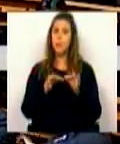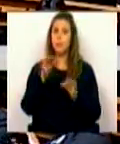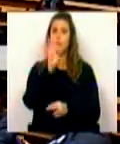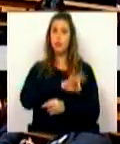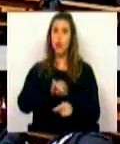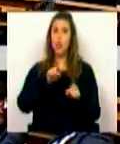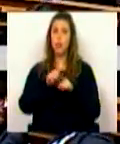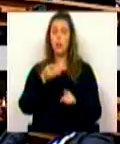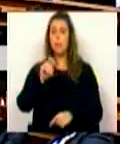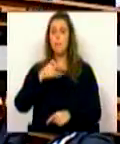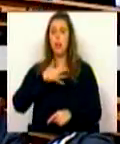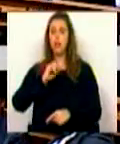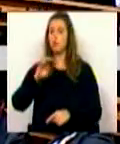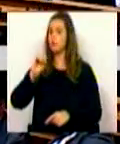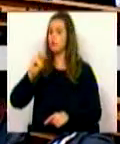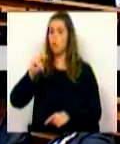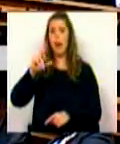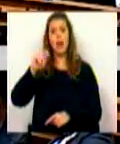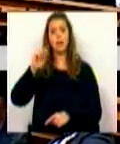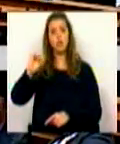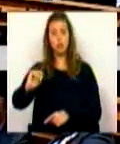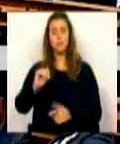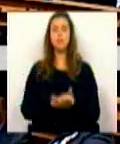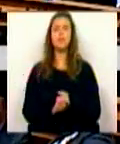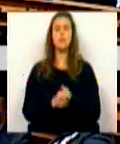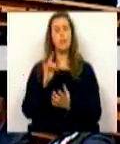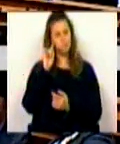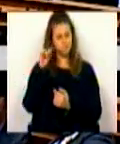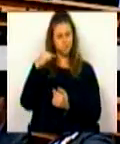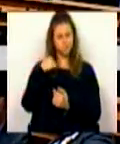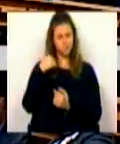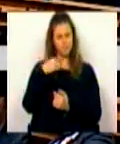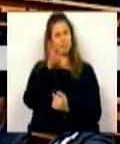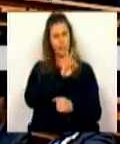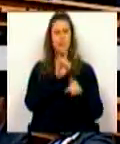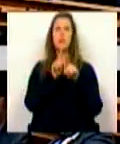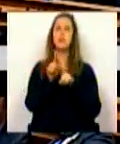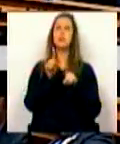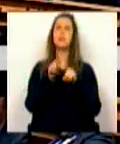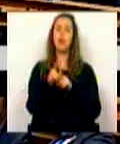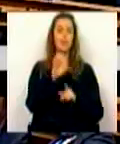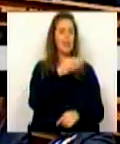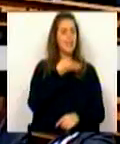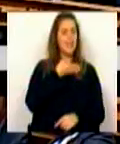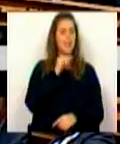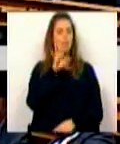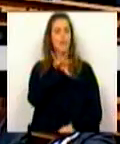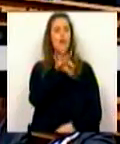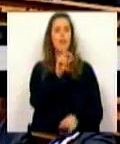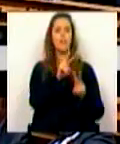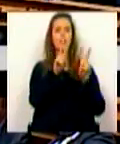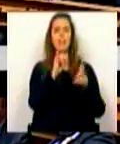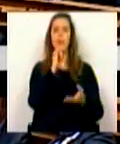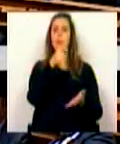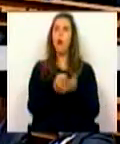Finalmente, Sr. Deputado Pedro Mota Soares, eu sei que os senhores deputados, o CDS escolheu o tema dos